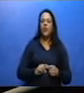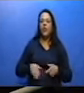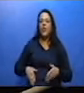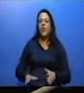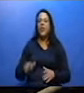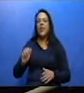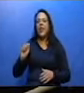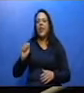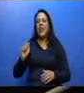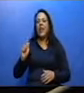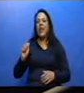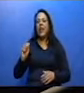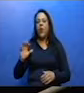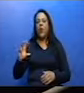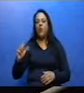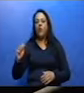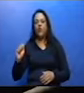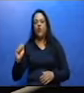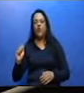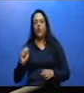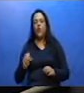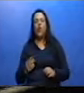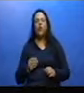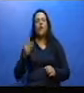Pensar? Daqui a pouco vai ter a resposta.